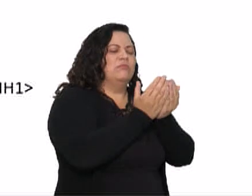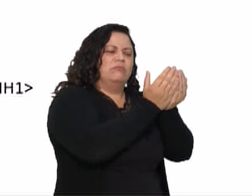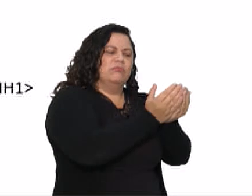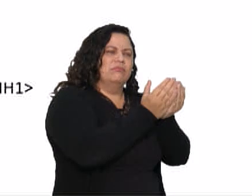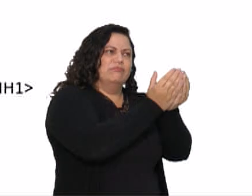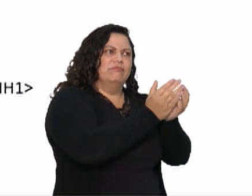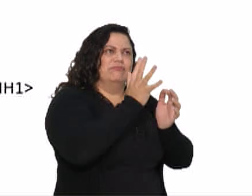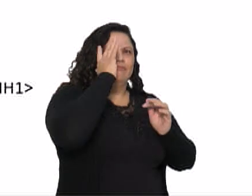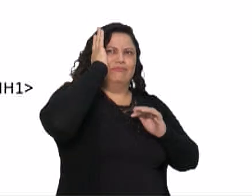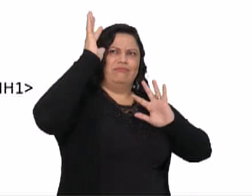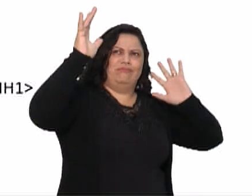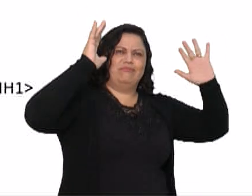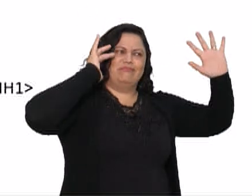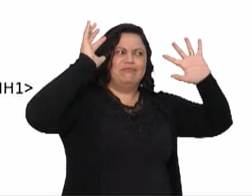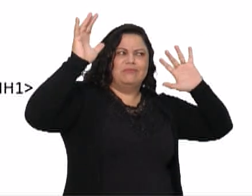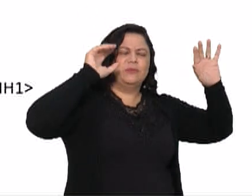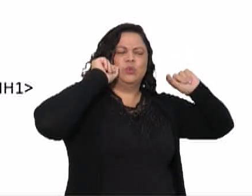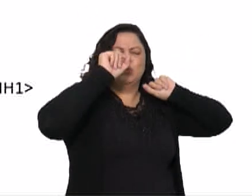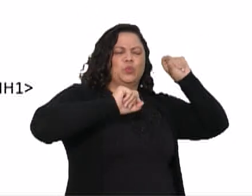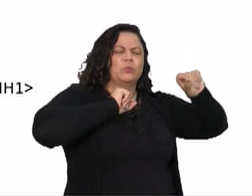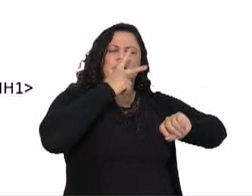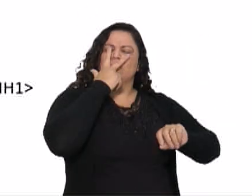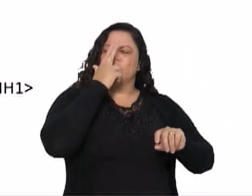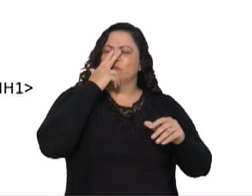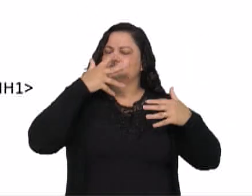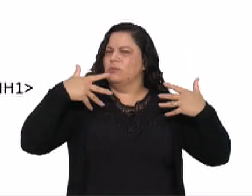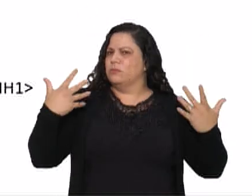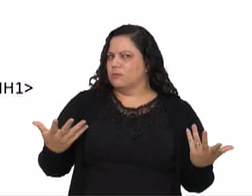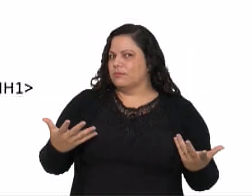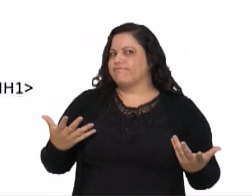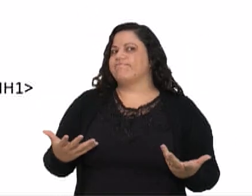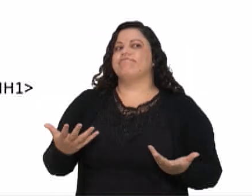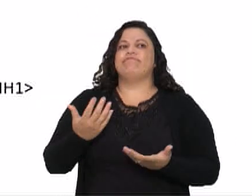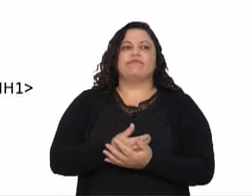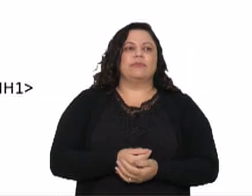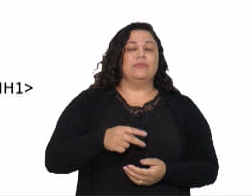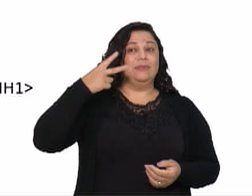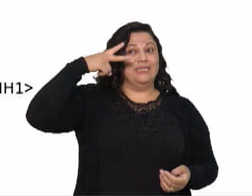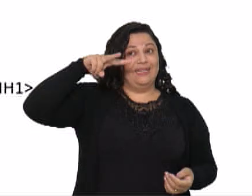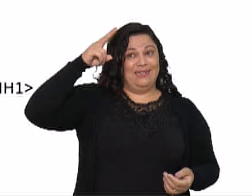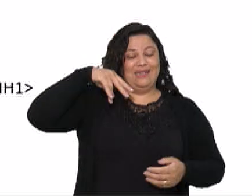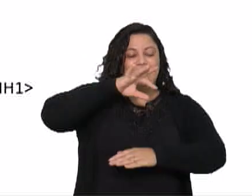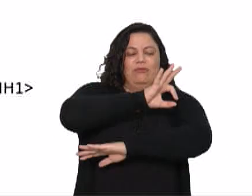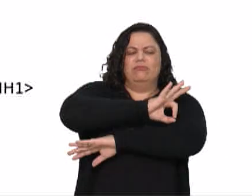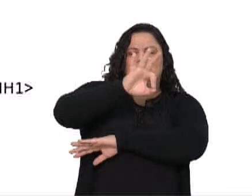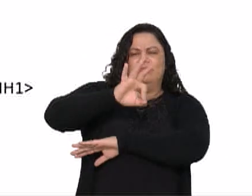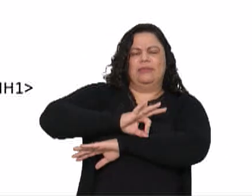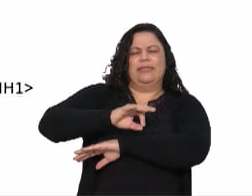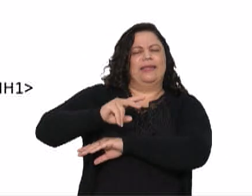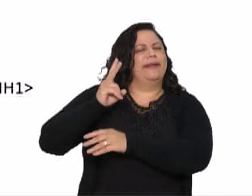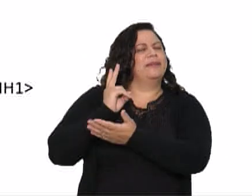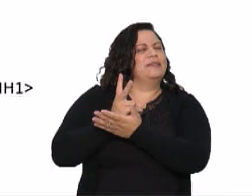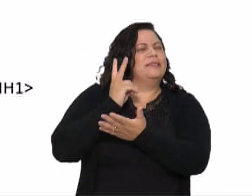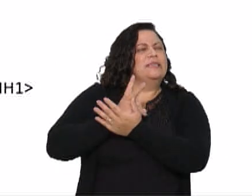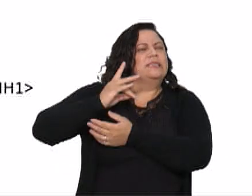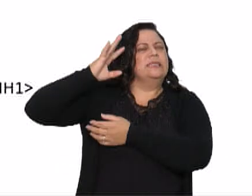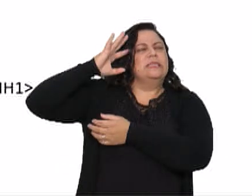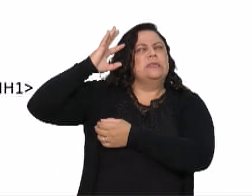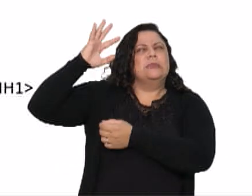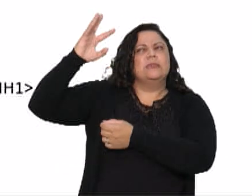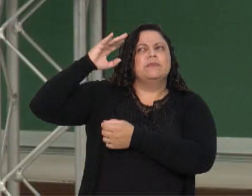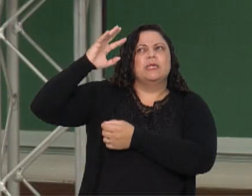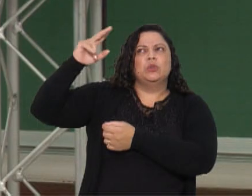podem imaginar e pensar, né? O que vocês acham que ele se inspirou? Lembram que o arquiteto sempre tem uma inspiração, certo? Olha